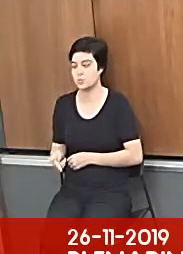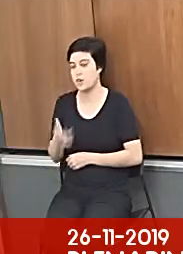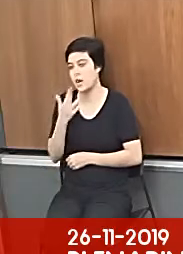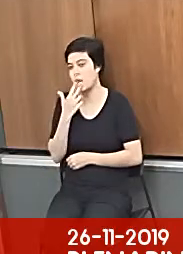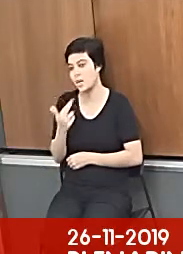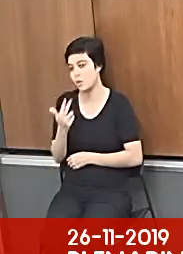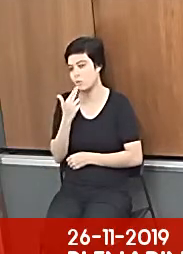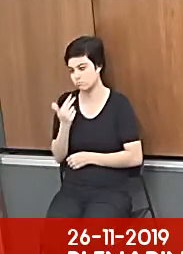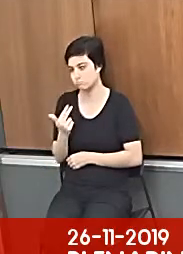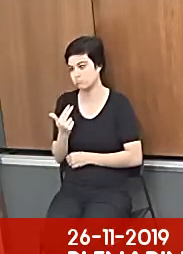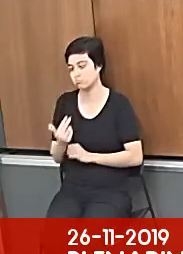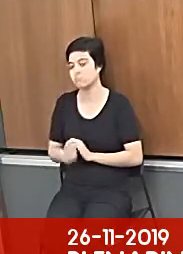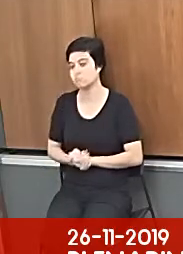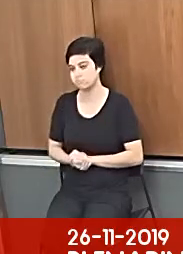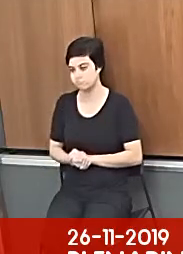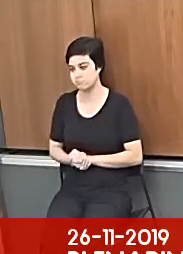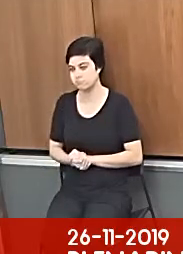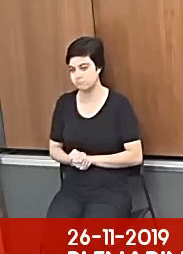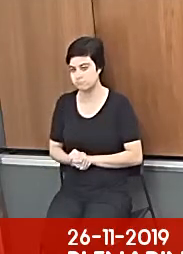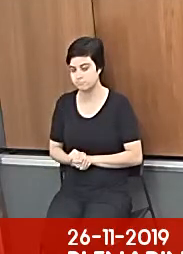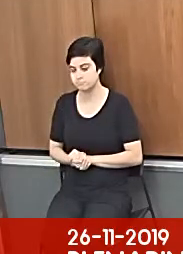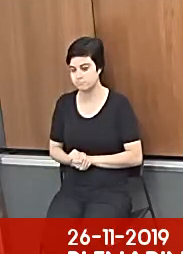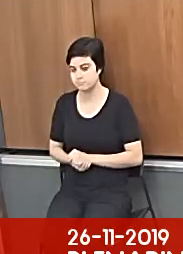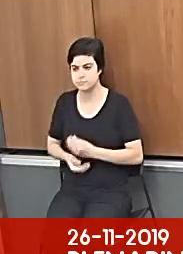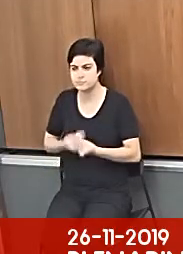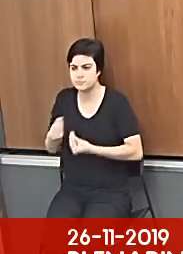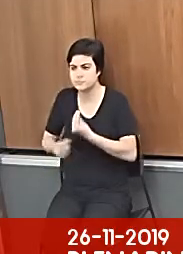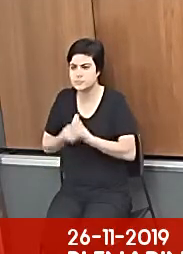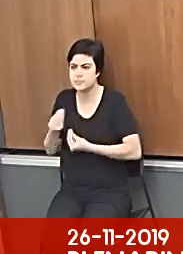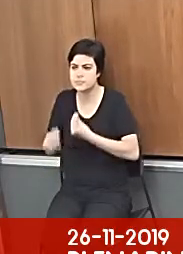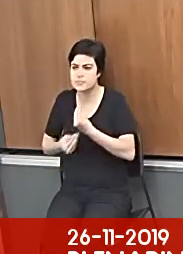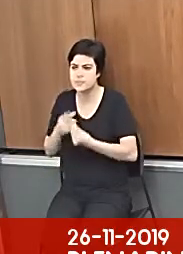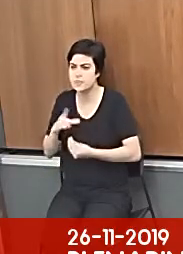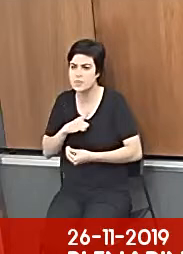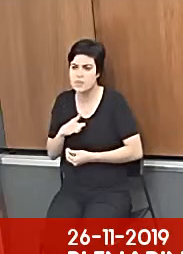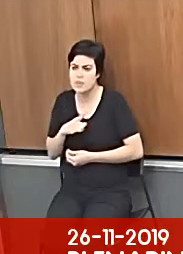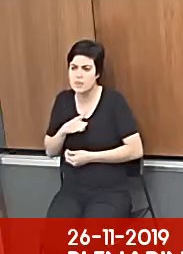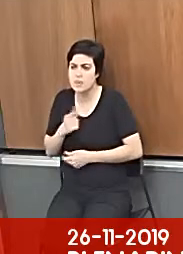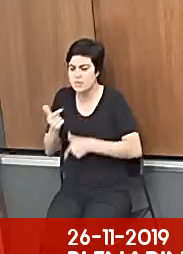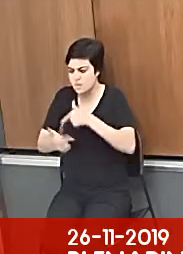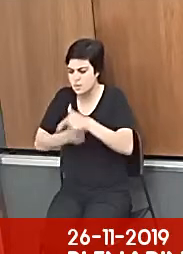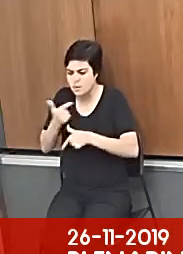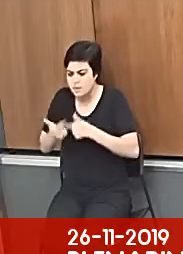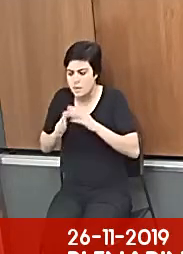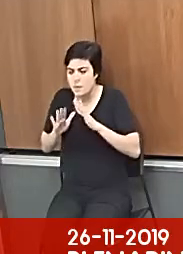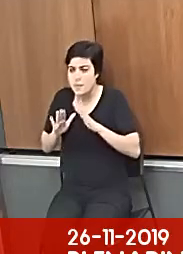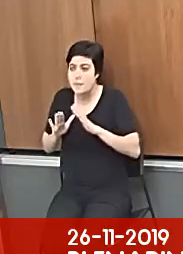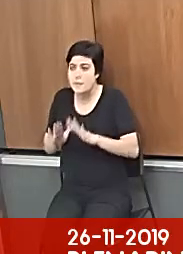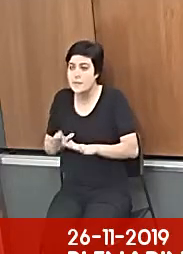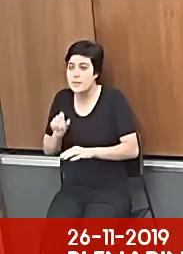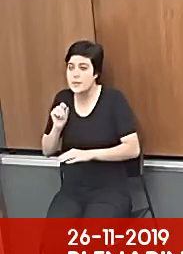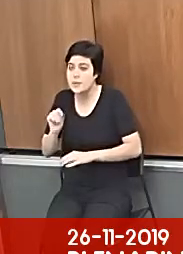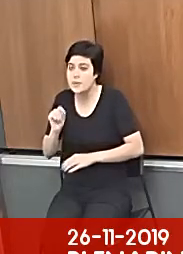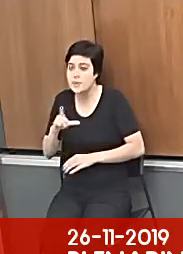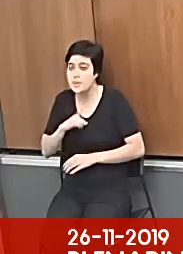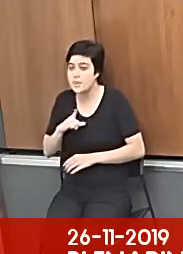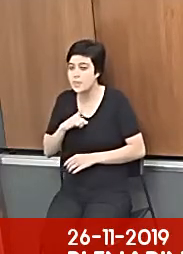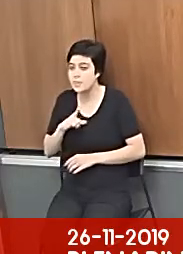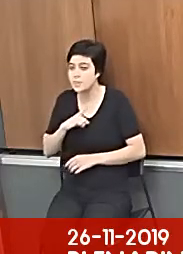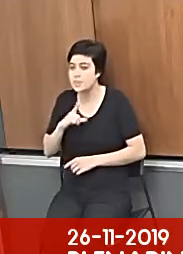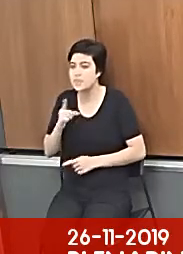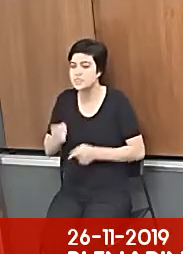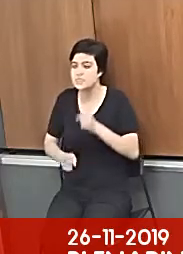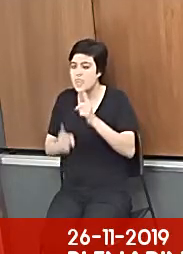língua. E como vai exercer se a estatística aponta que a maior parte das famílias, cerca